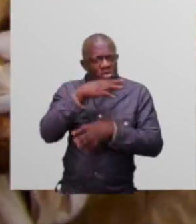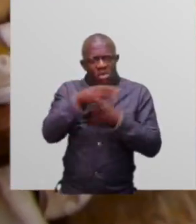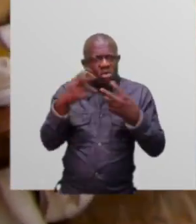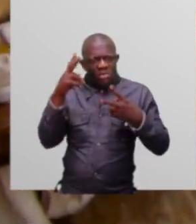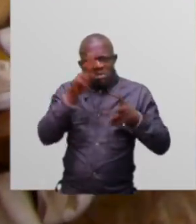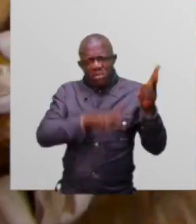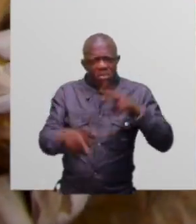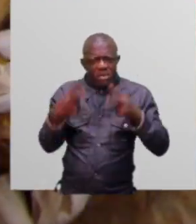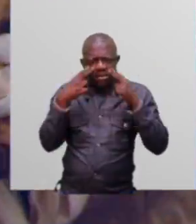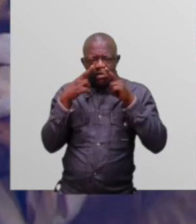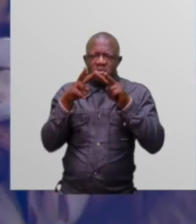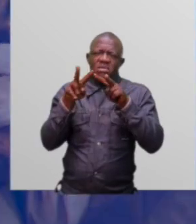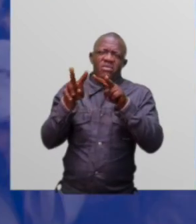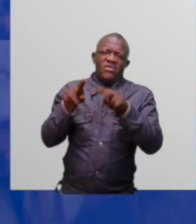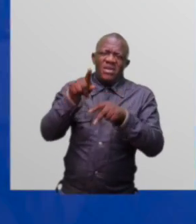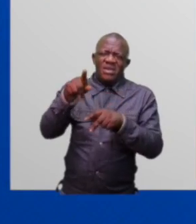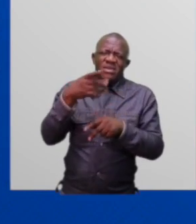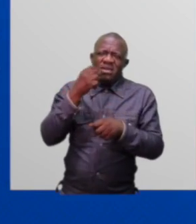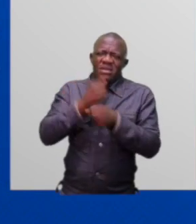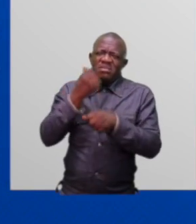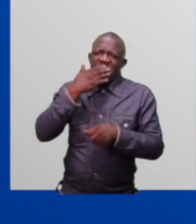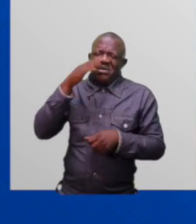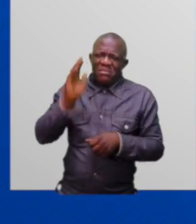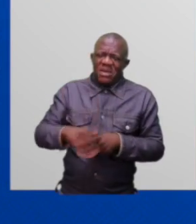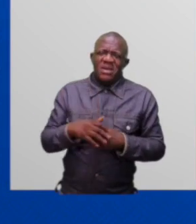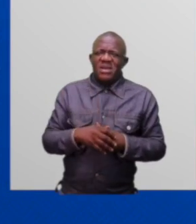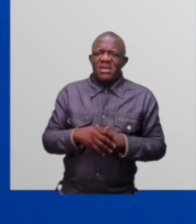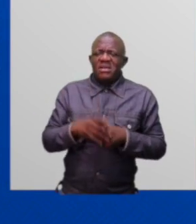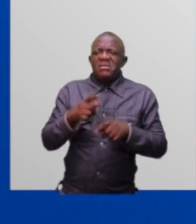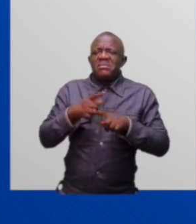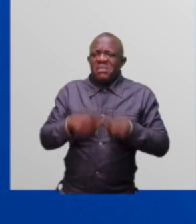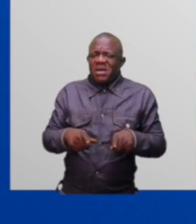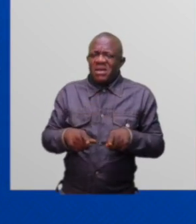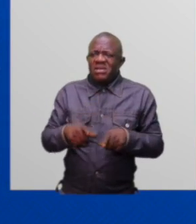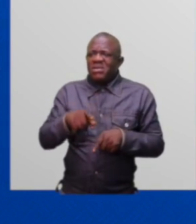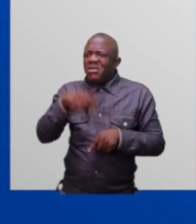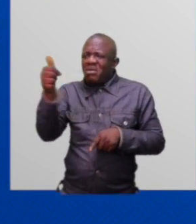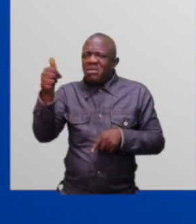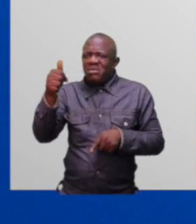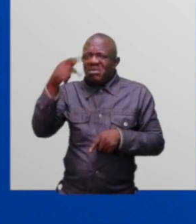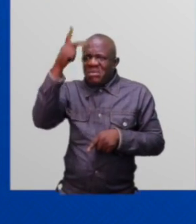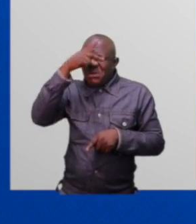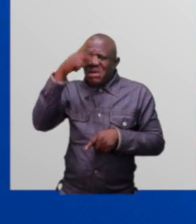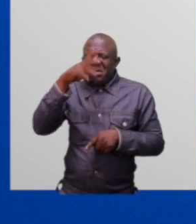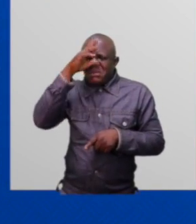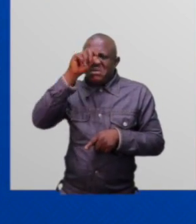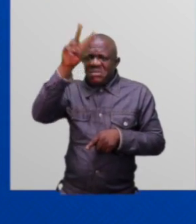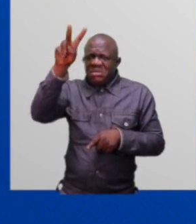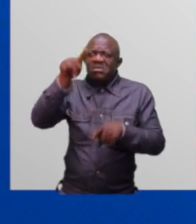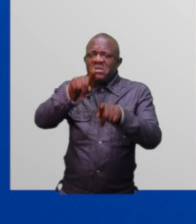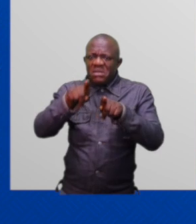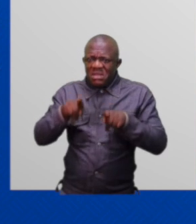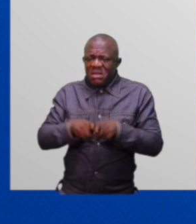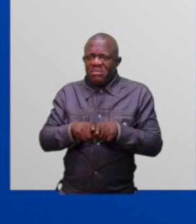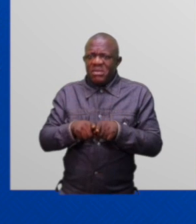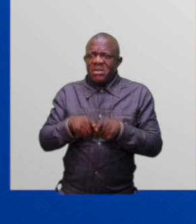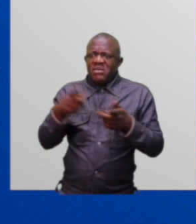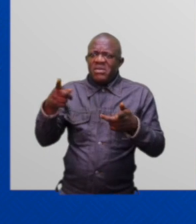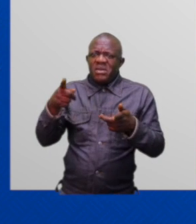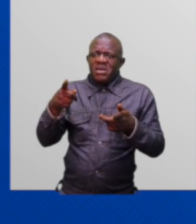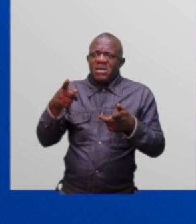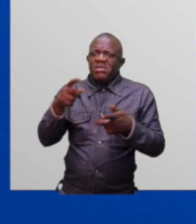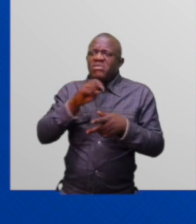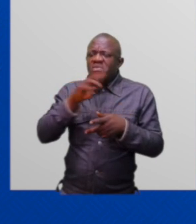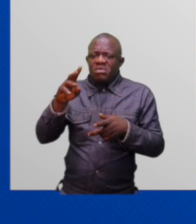em geral, mesmo por aqueles que se dizem eleitores do partido da situação, que lhes concedem apenas